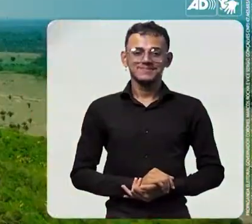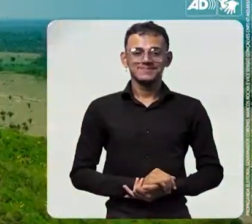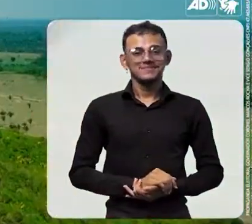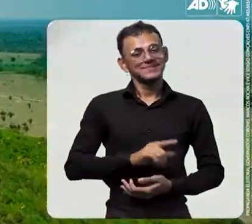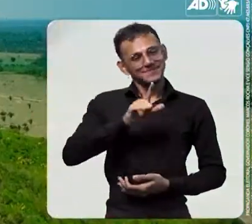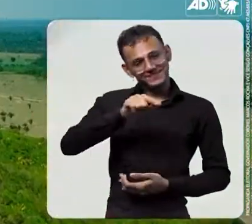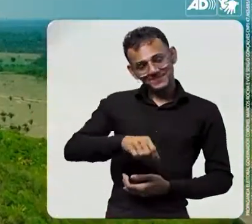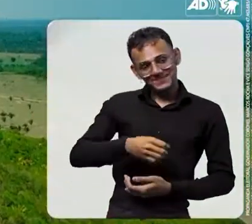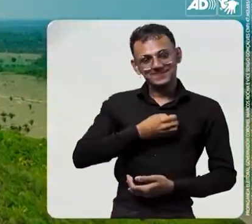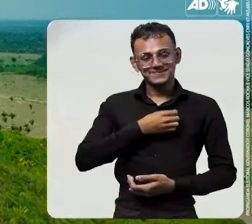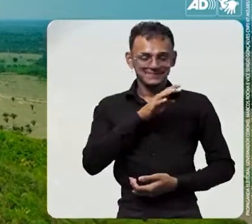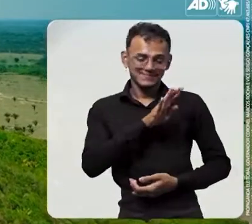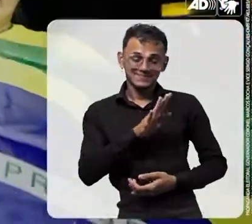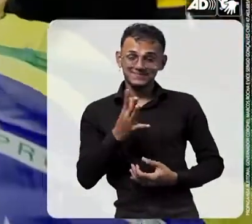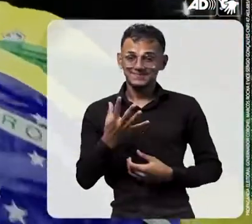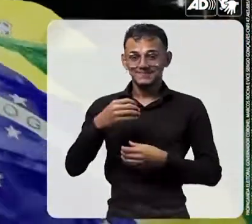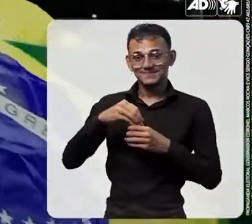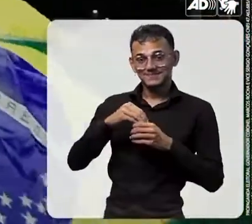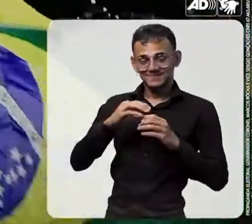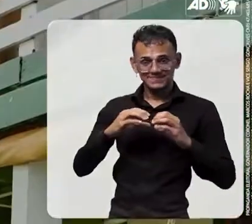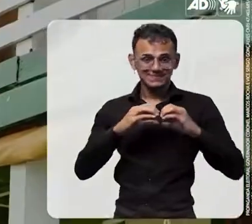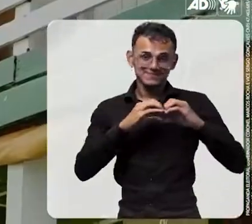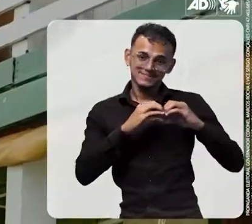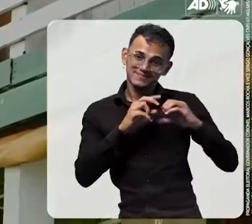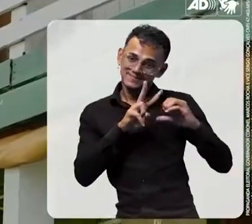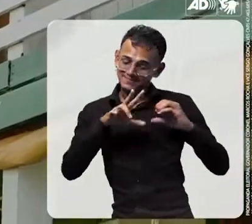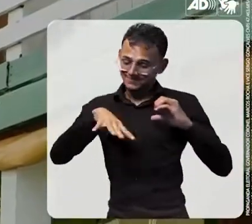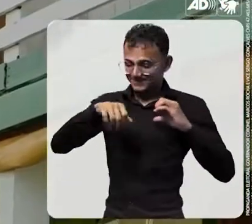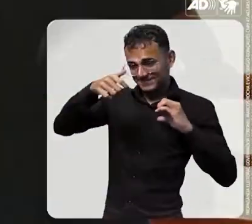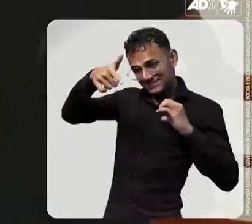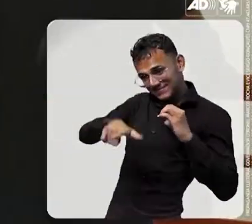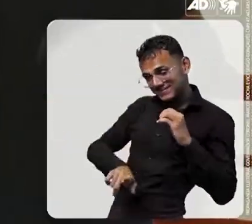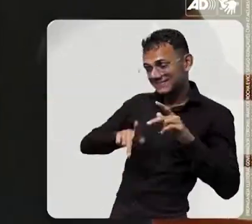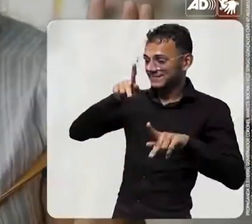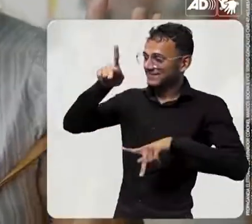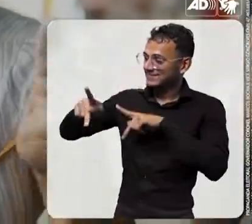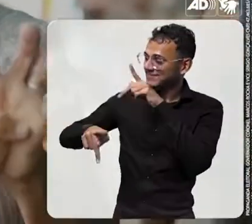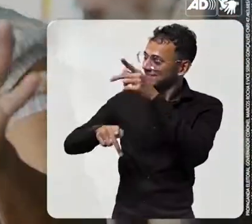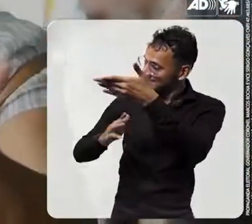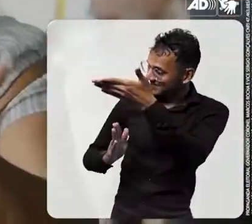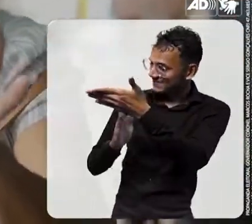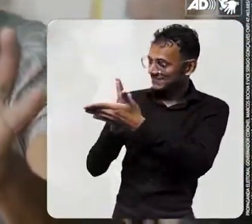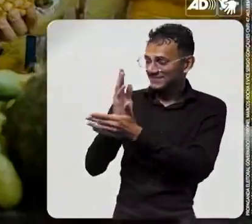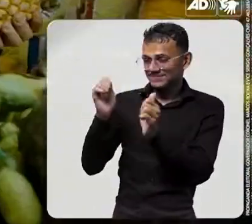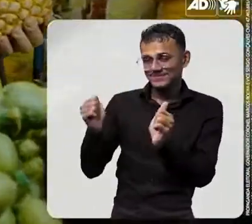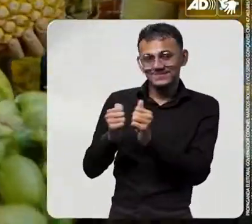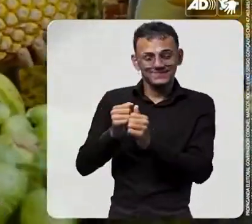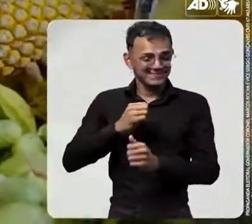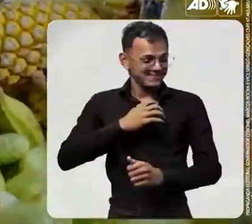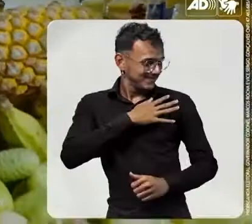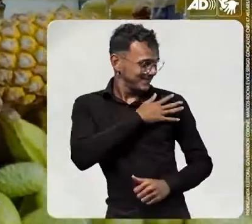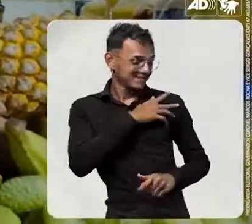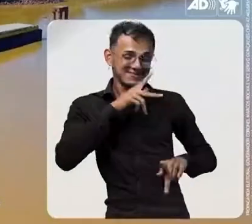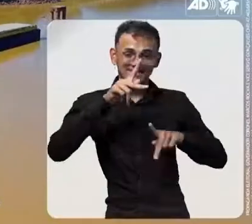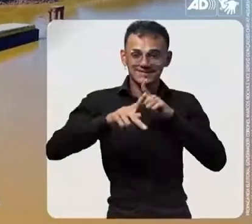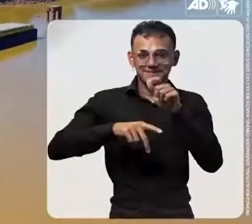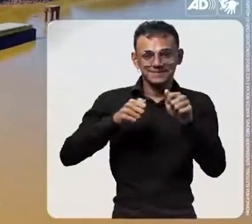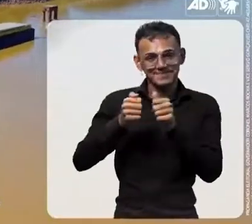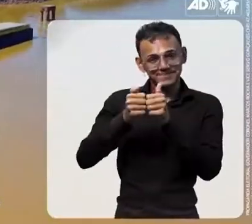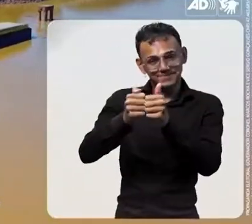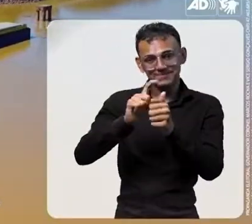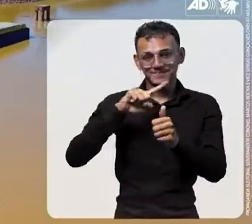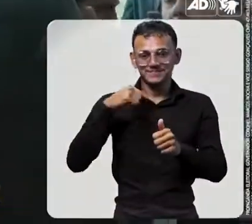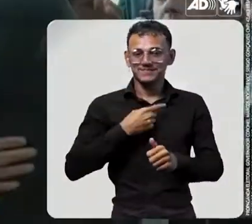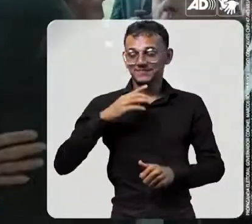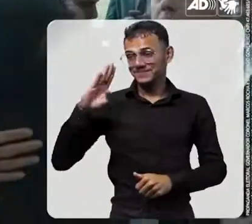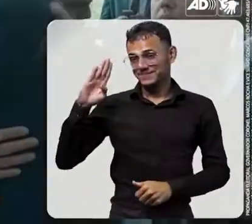É 44 no meu coração, quem vai ganhar de novo é a população. É o coronel do povo pra seguir junto com